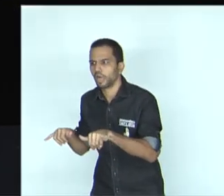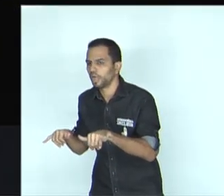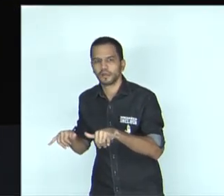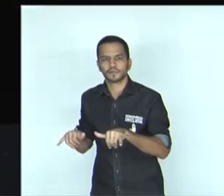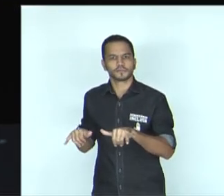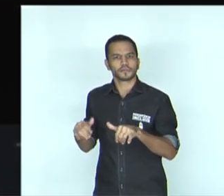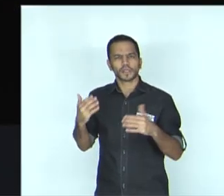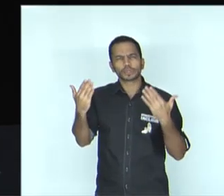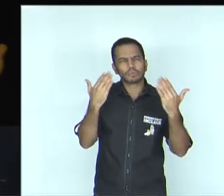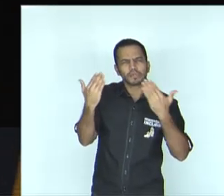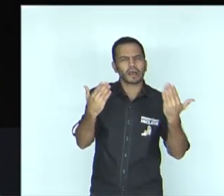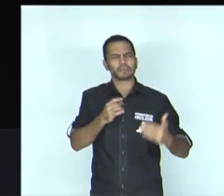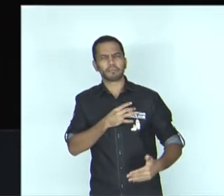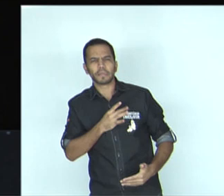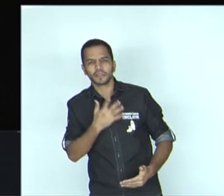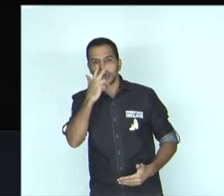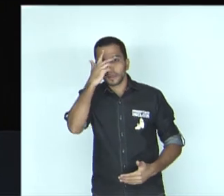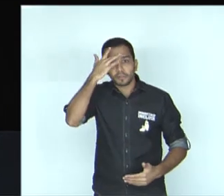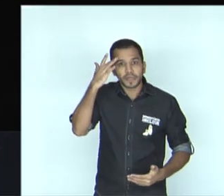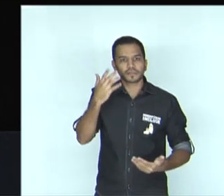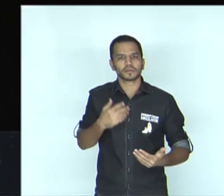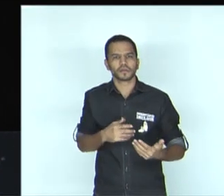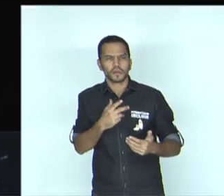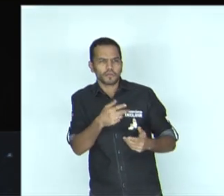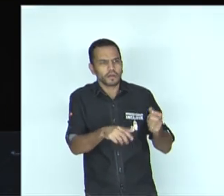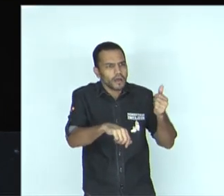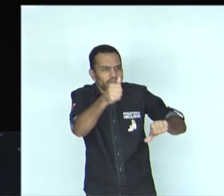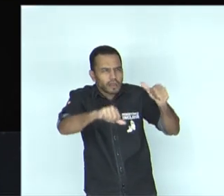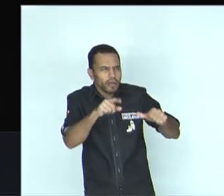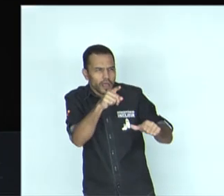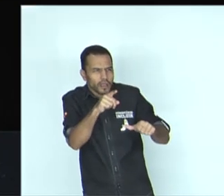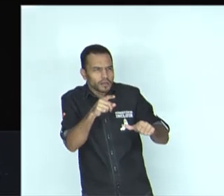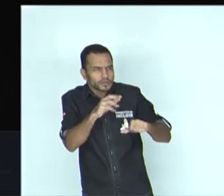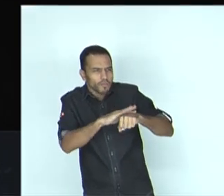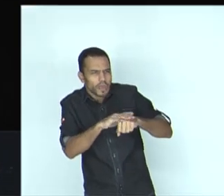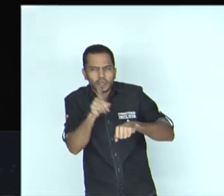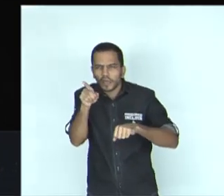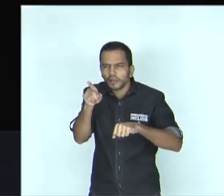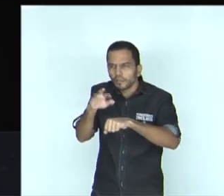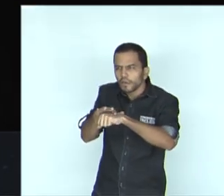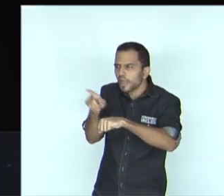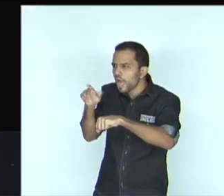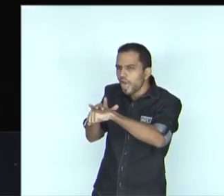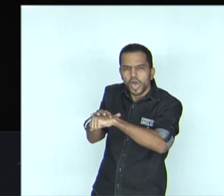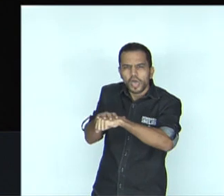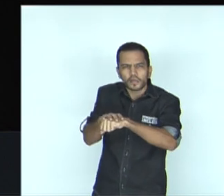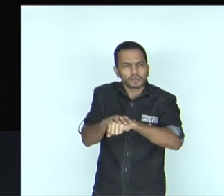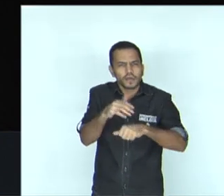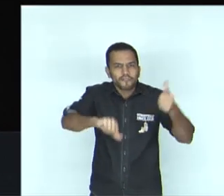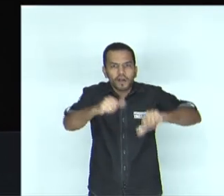Desconfiado, está com medo de todo mundo, ele fica olhando, tentando avaliar quem tem Covid, quem tem Covid, quem vai me infectar agora. É um